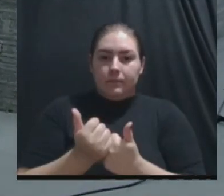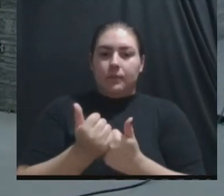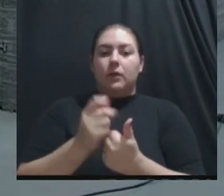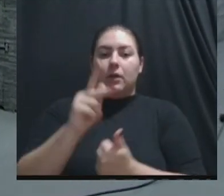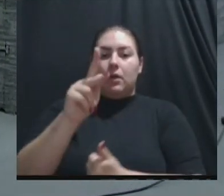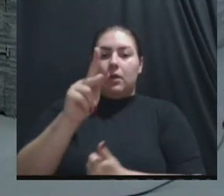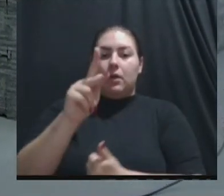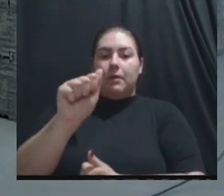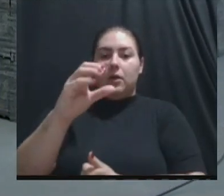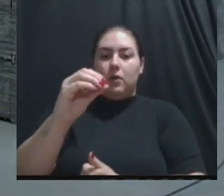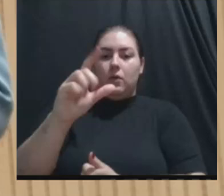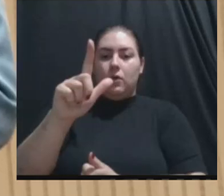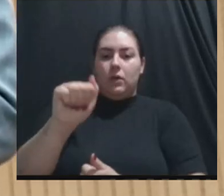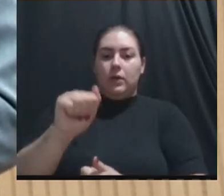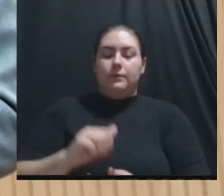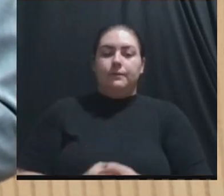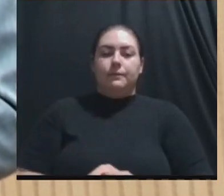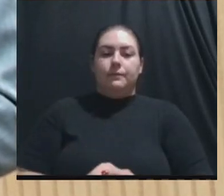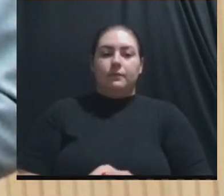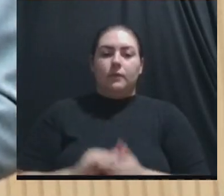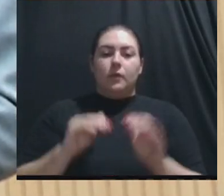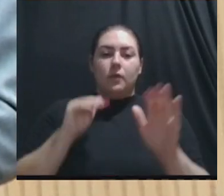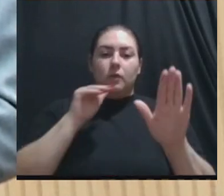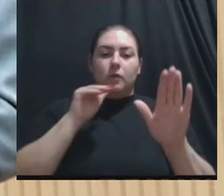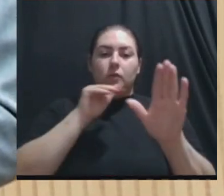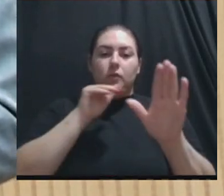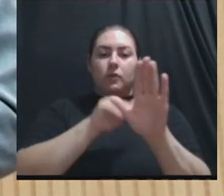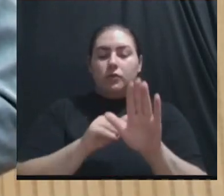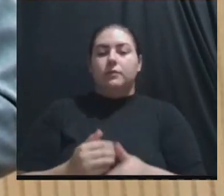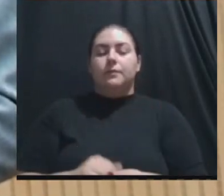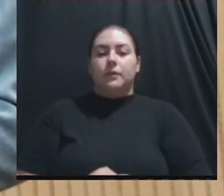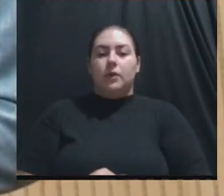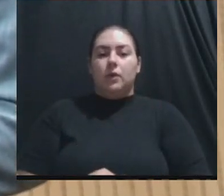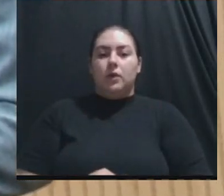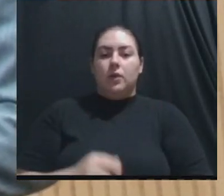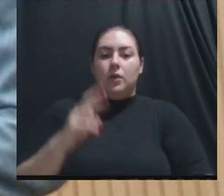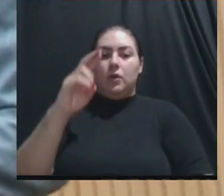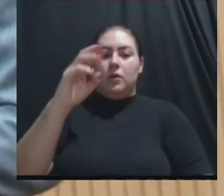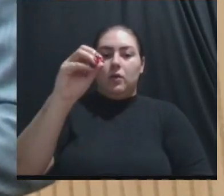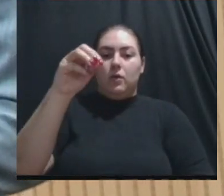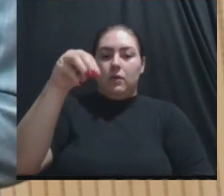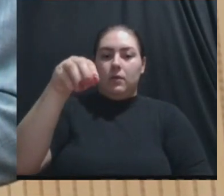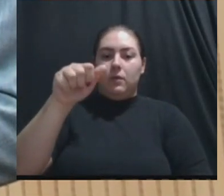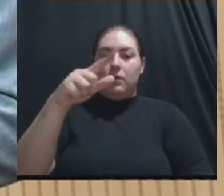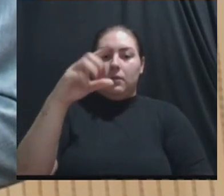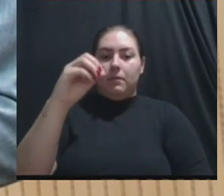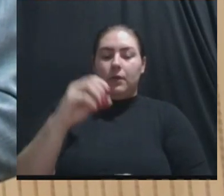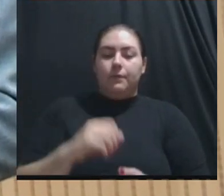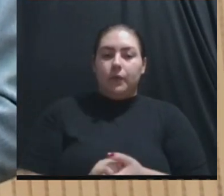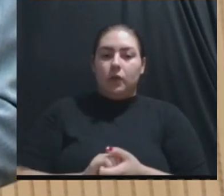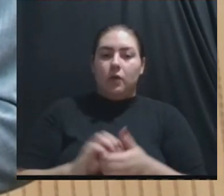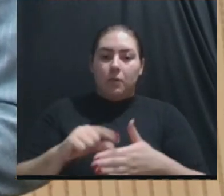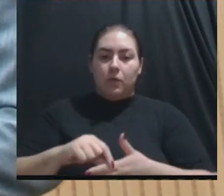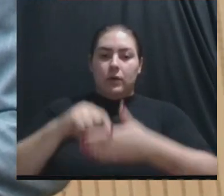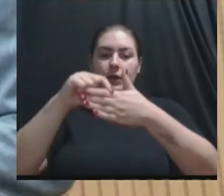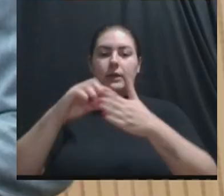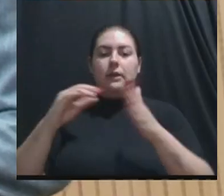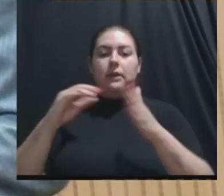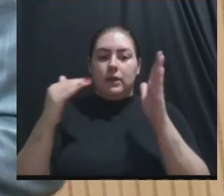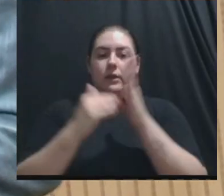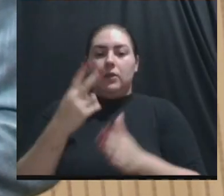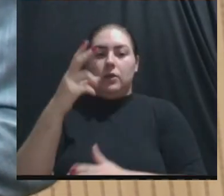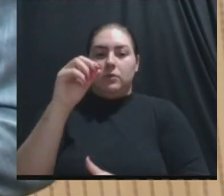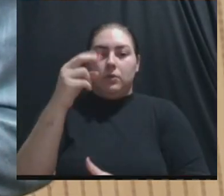função no último período. Romão fica como líder até 2027. A mudança já